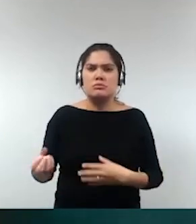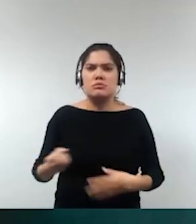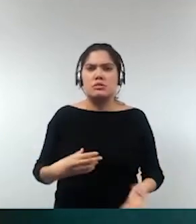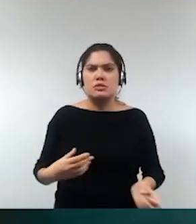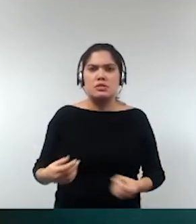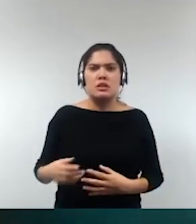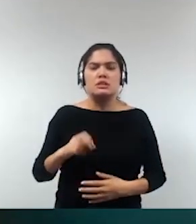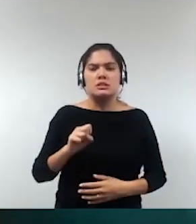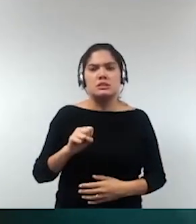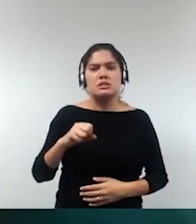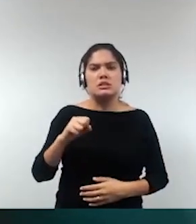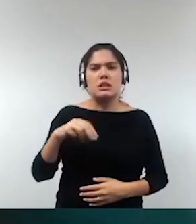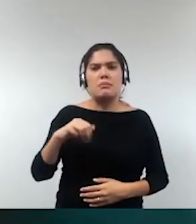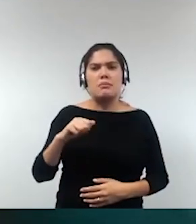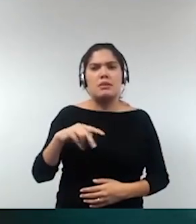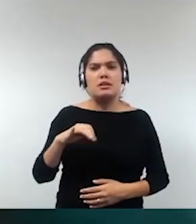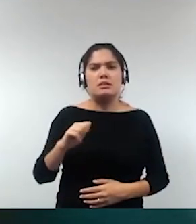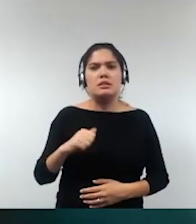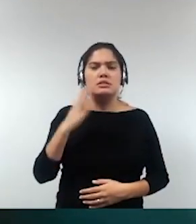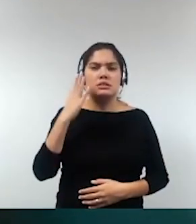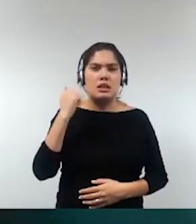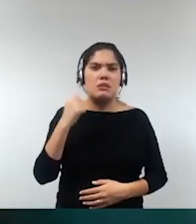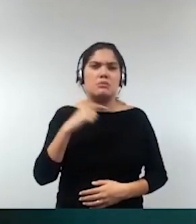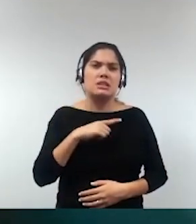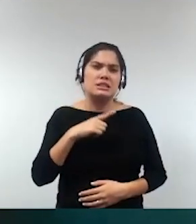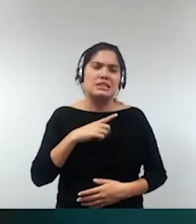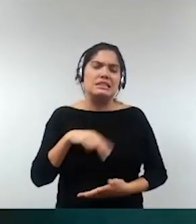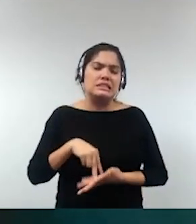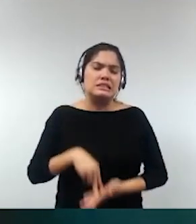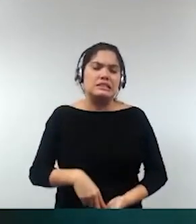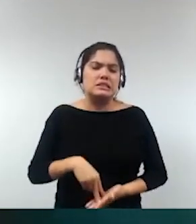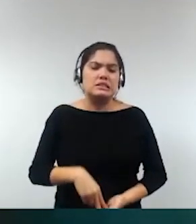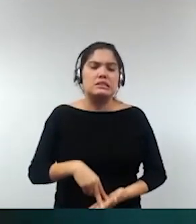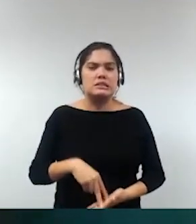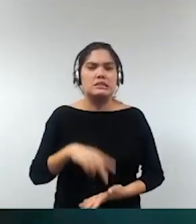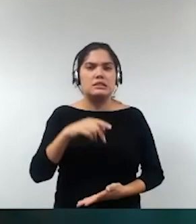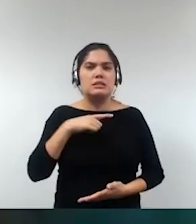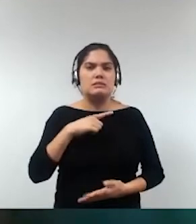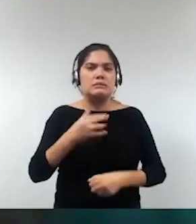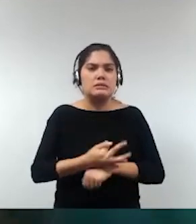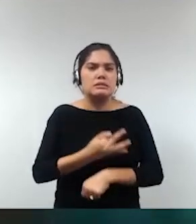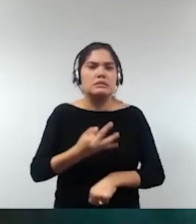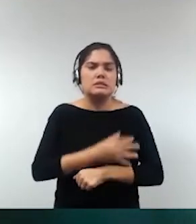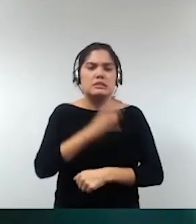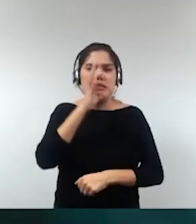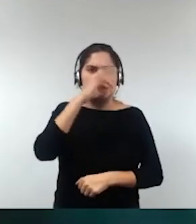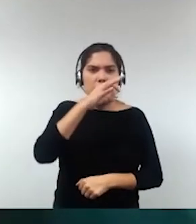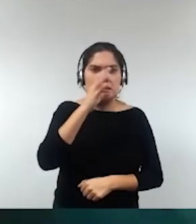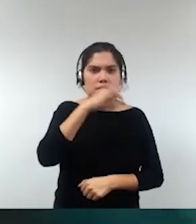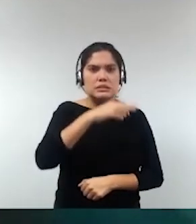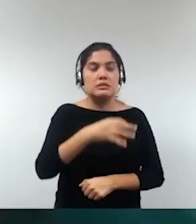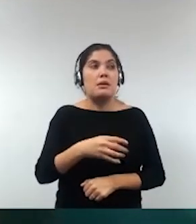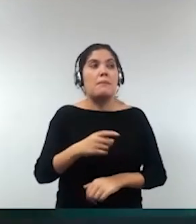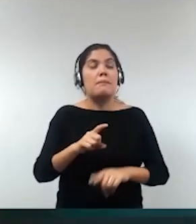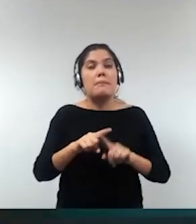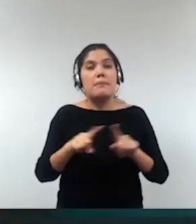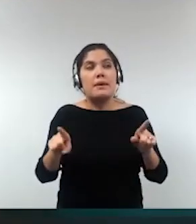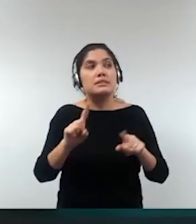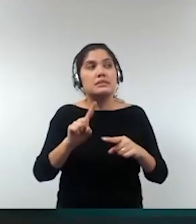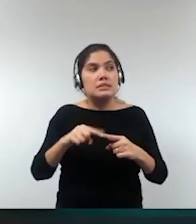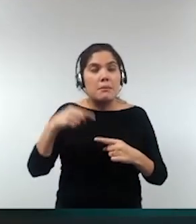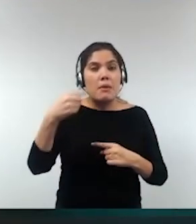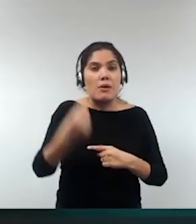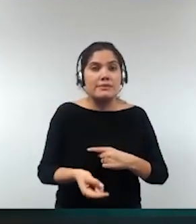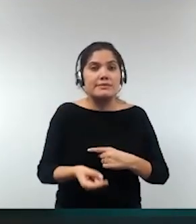disso, ele no início ele conta com muita resistência, ele tem uma série de dificuldades, mas